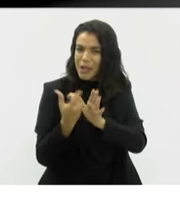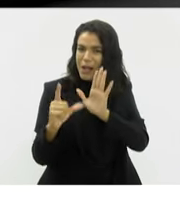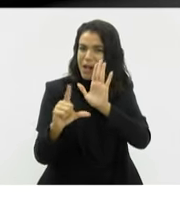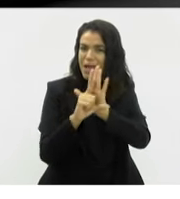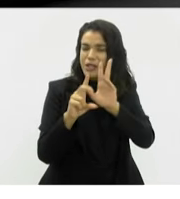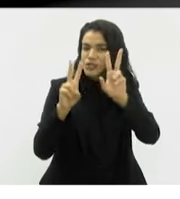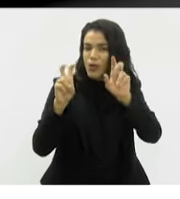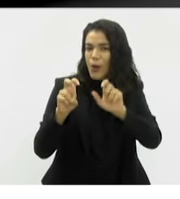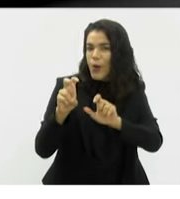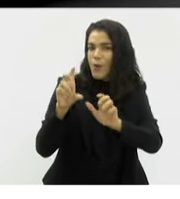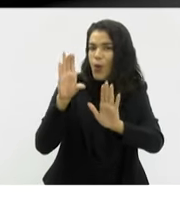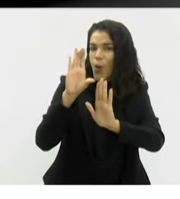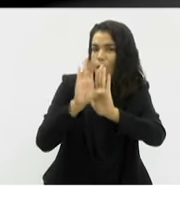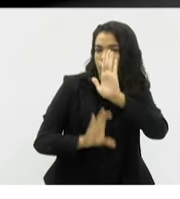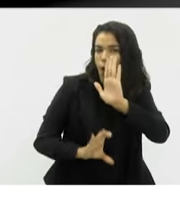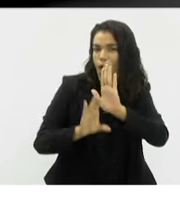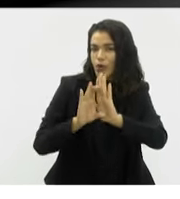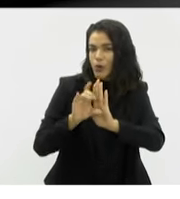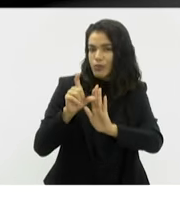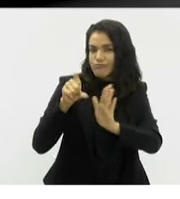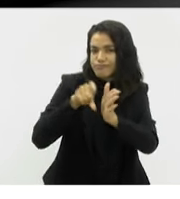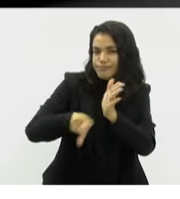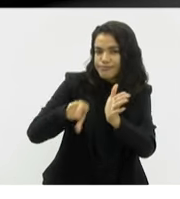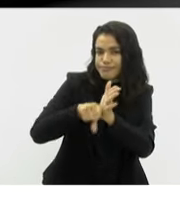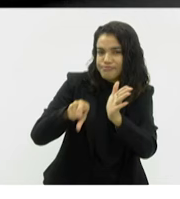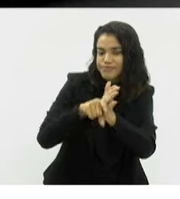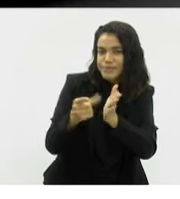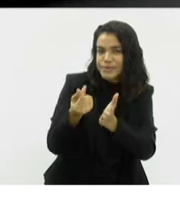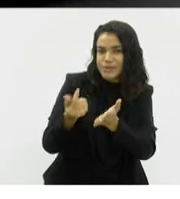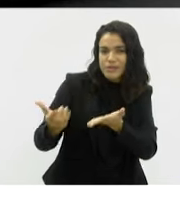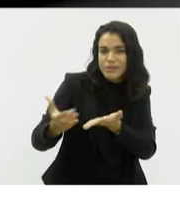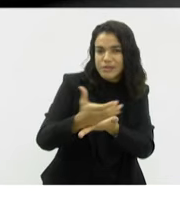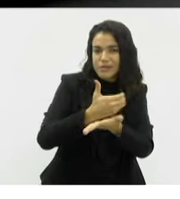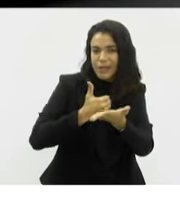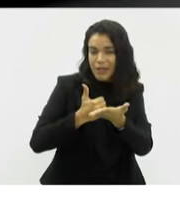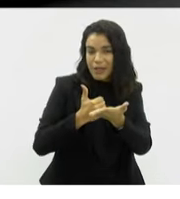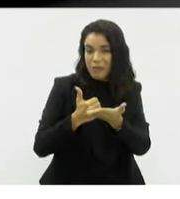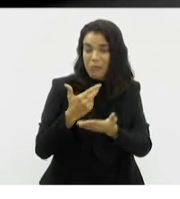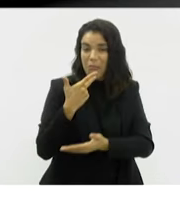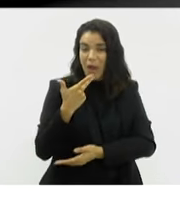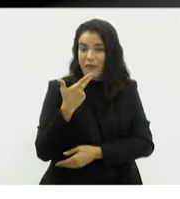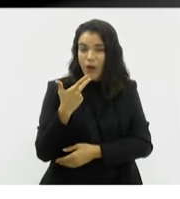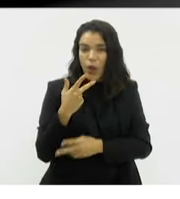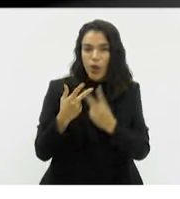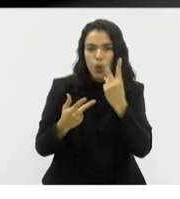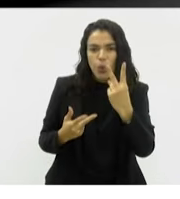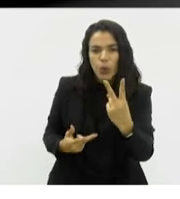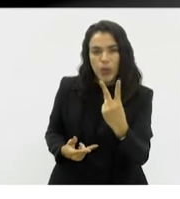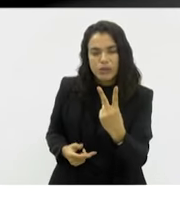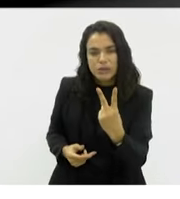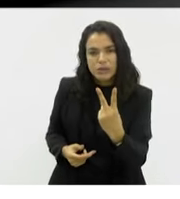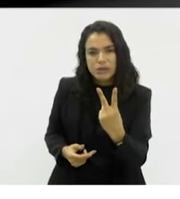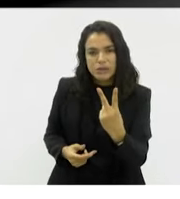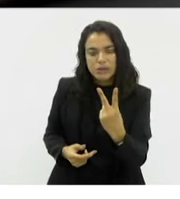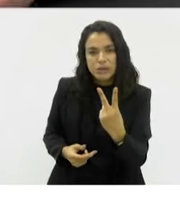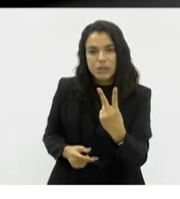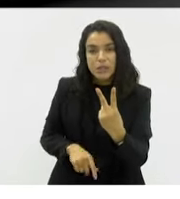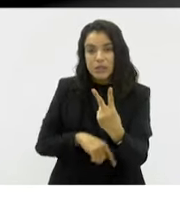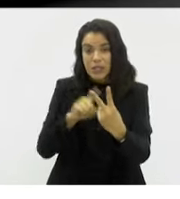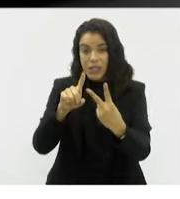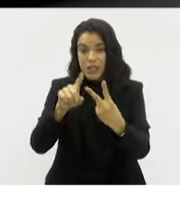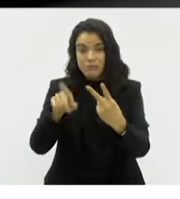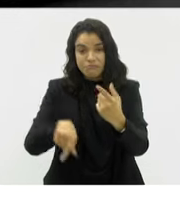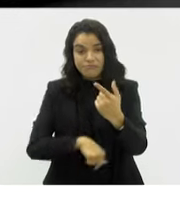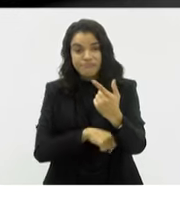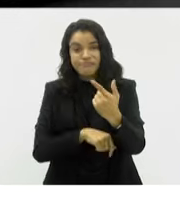Código Tributário, não é sobre trânsito. Mas ele declarou inconstitucional, caiu as duas. E a segunda caiu